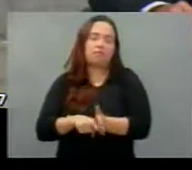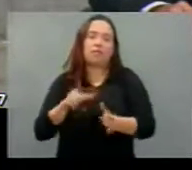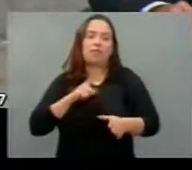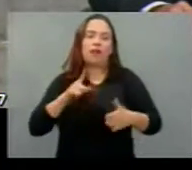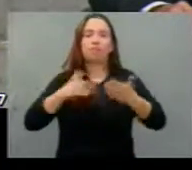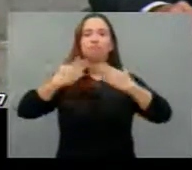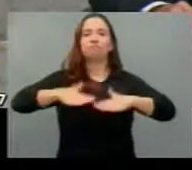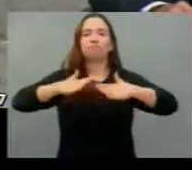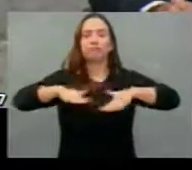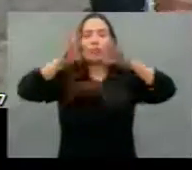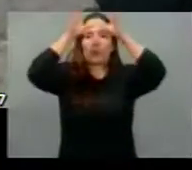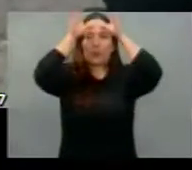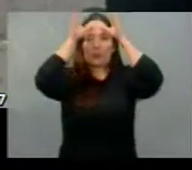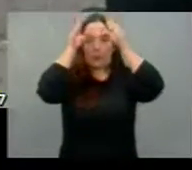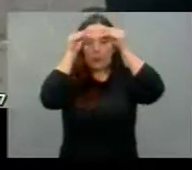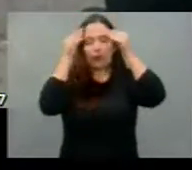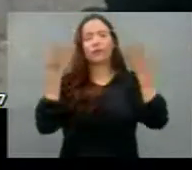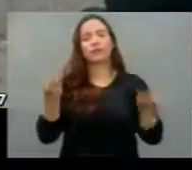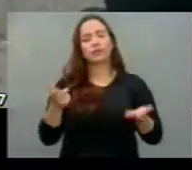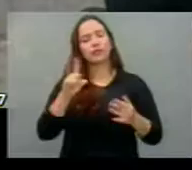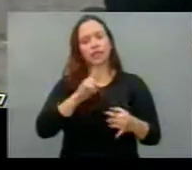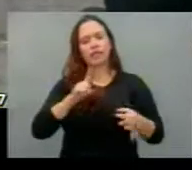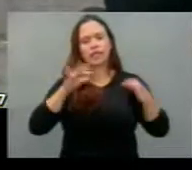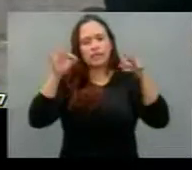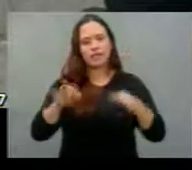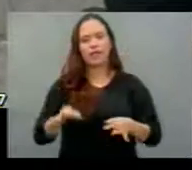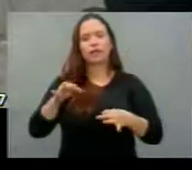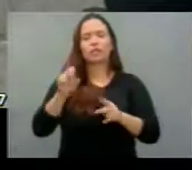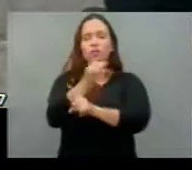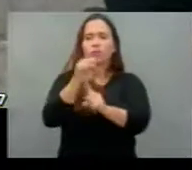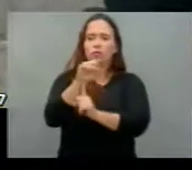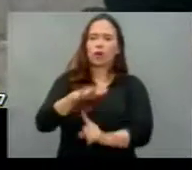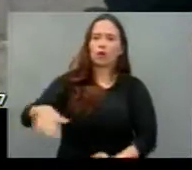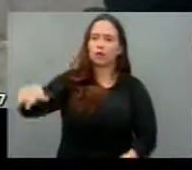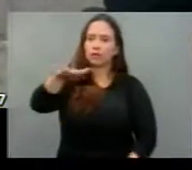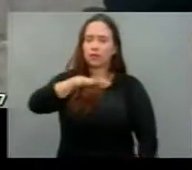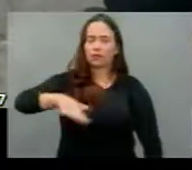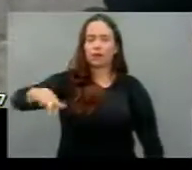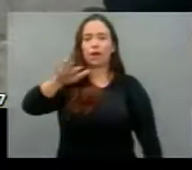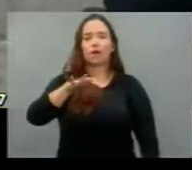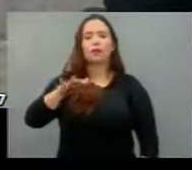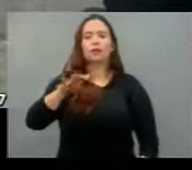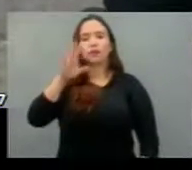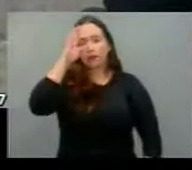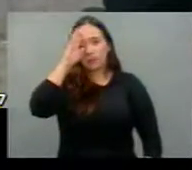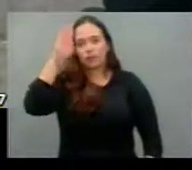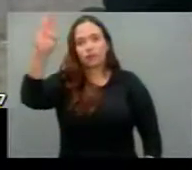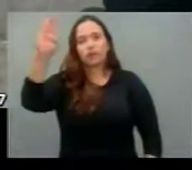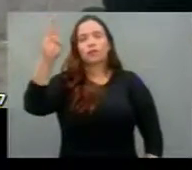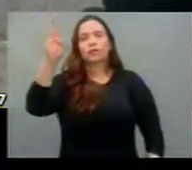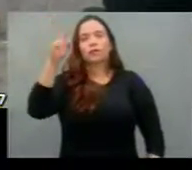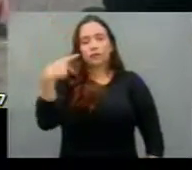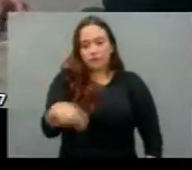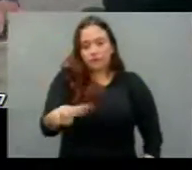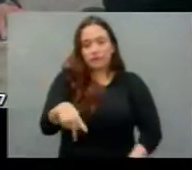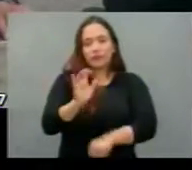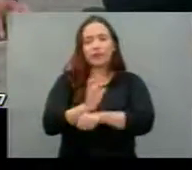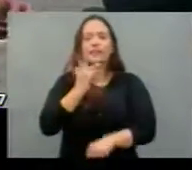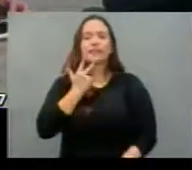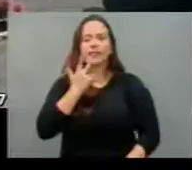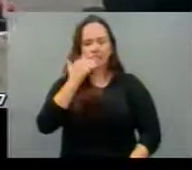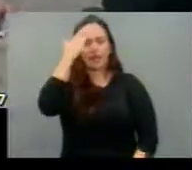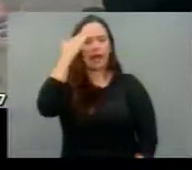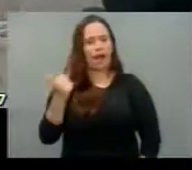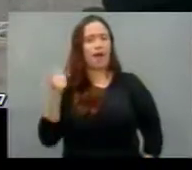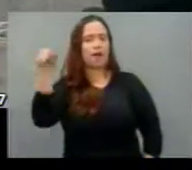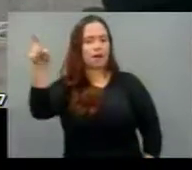tranquilidade com relação a isso e temos a certeza que o povo do Ceará, especialmente do Brasil, especialmente do nosso Ceará, sabe reconhecer a